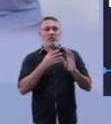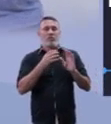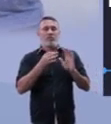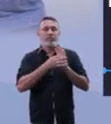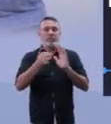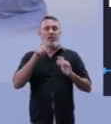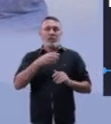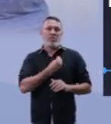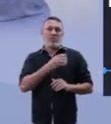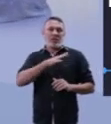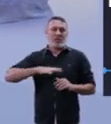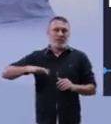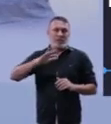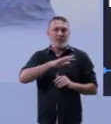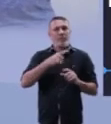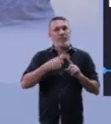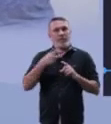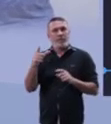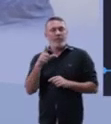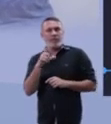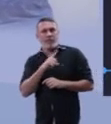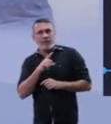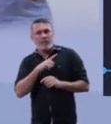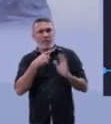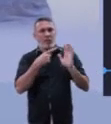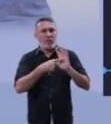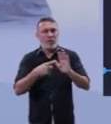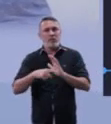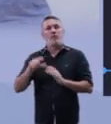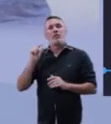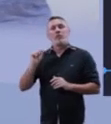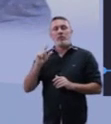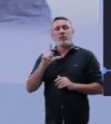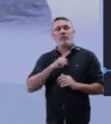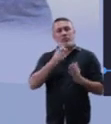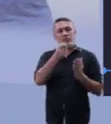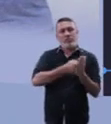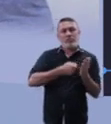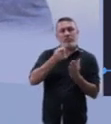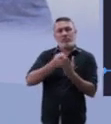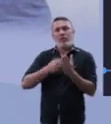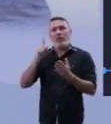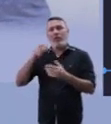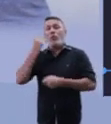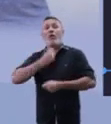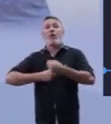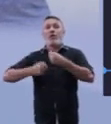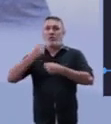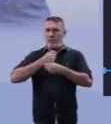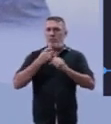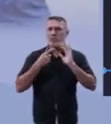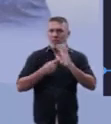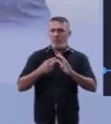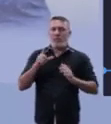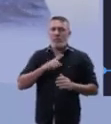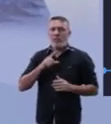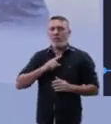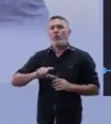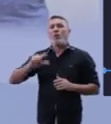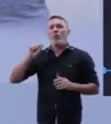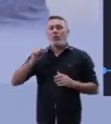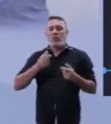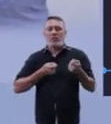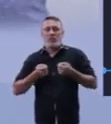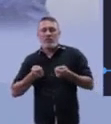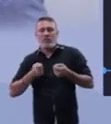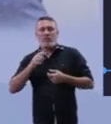do participante, na verdade, né? Como eu disse a vocês, ele sempre vai mostrar uma redação que ocorreu no ano anterior.